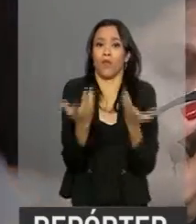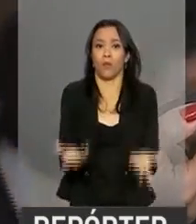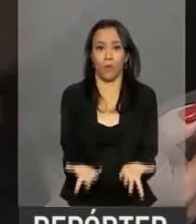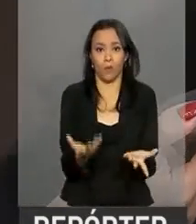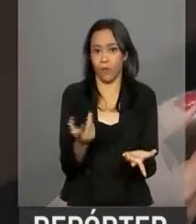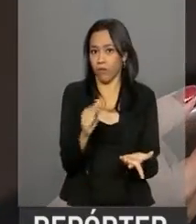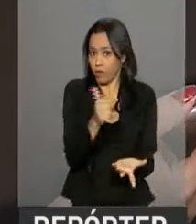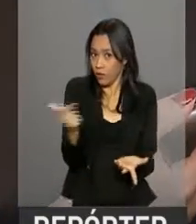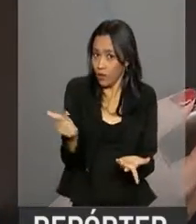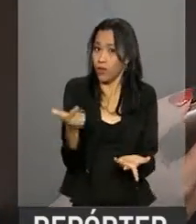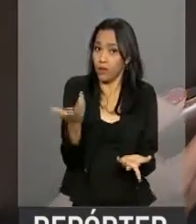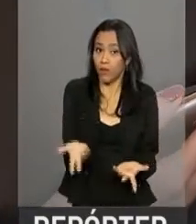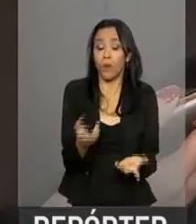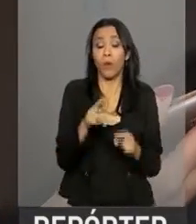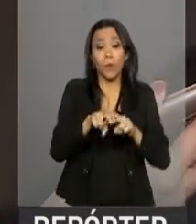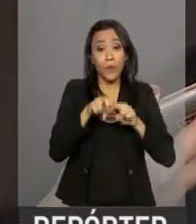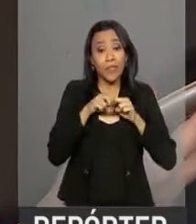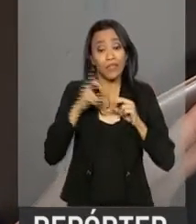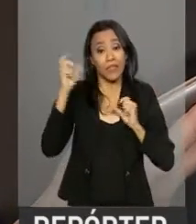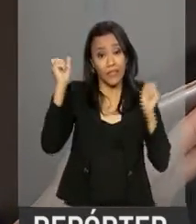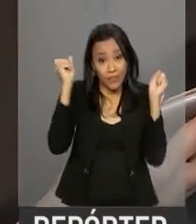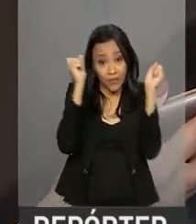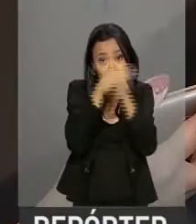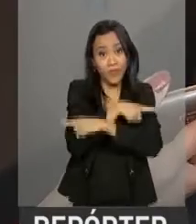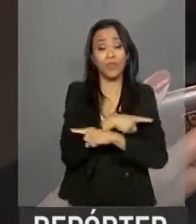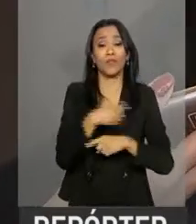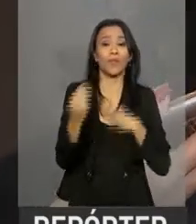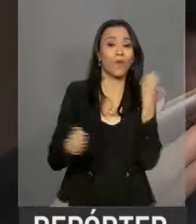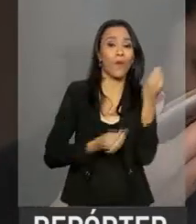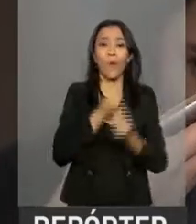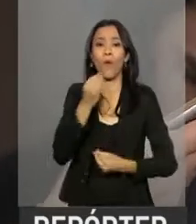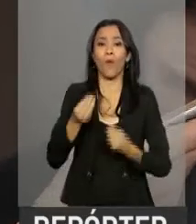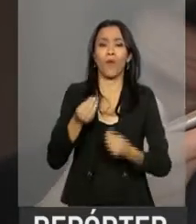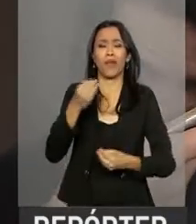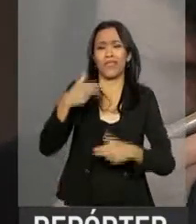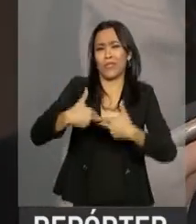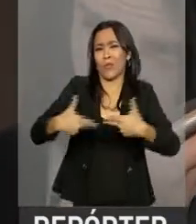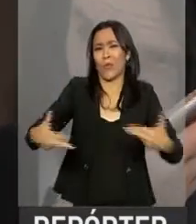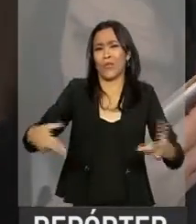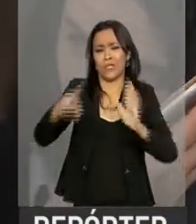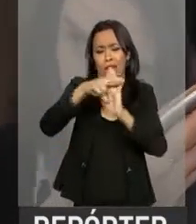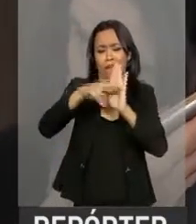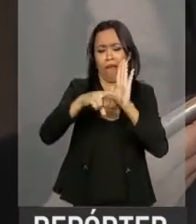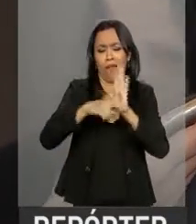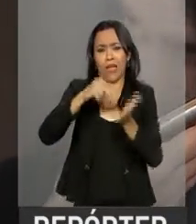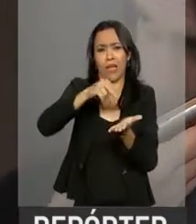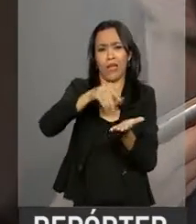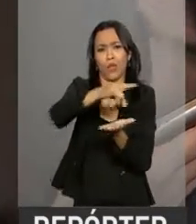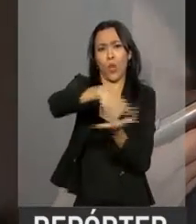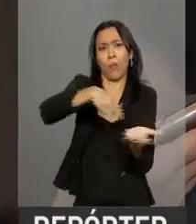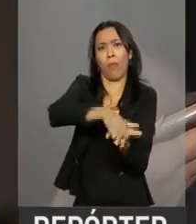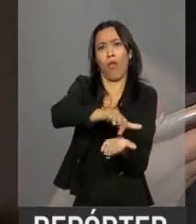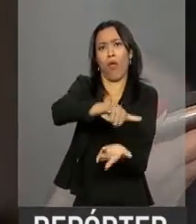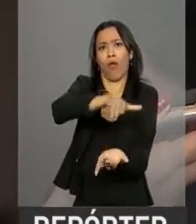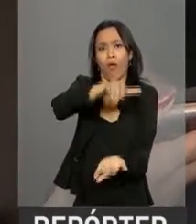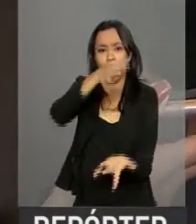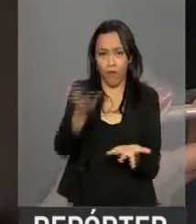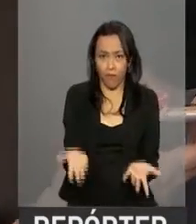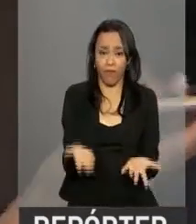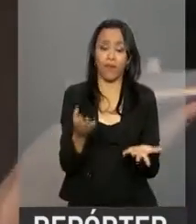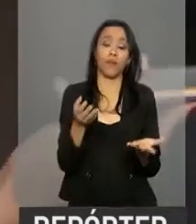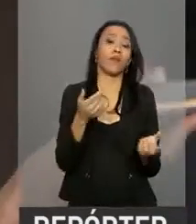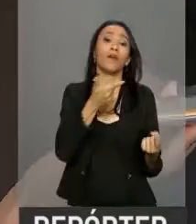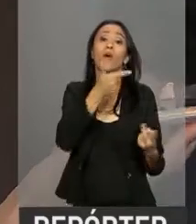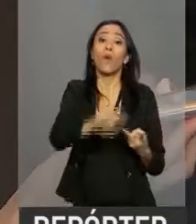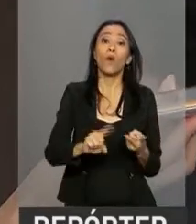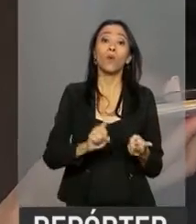contador. Portanto, ele tem imensa dificuldade de lidar com essa burocracia existente. E a lei da terceirização ou